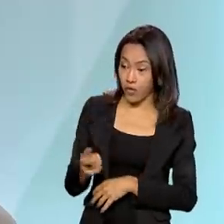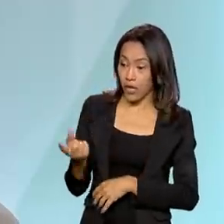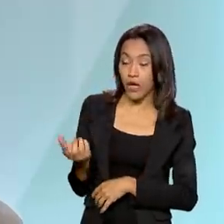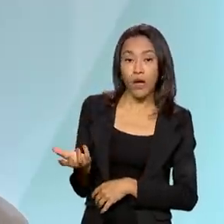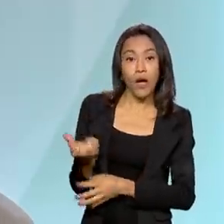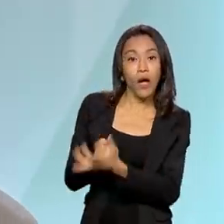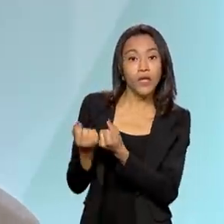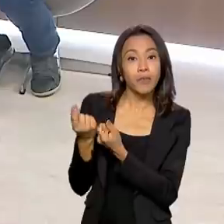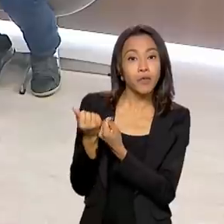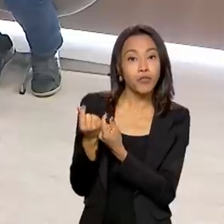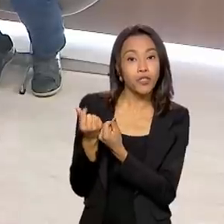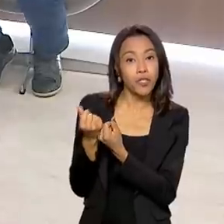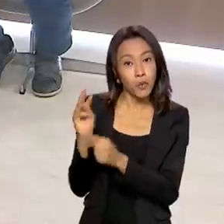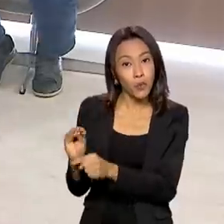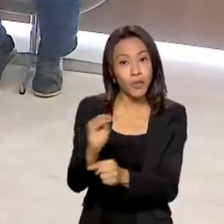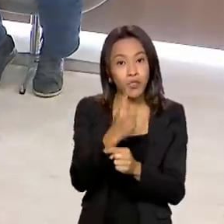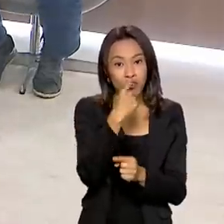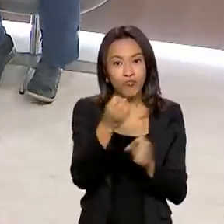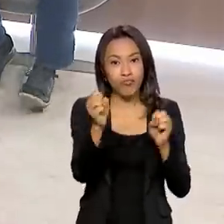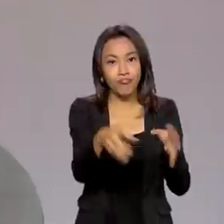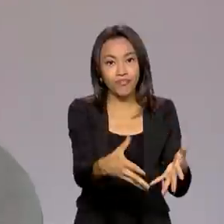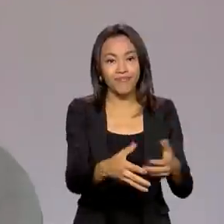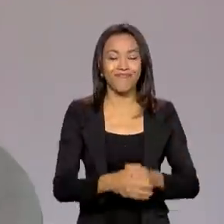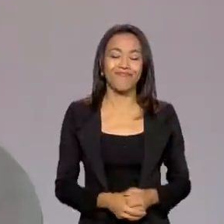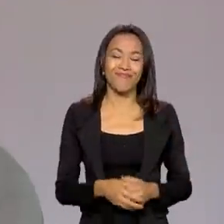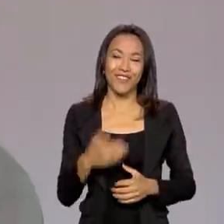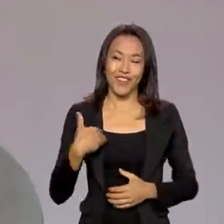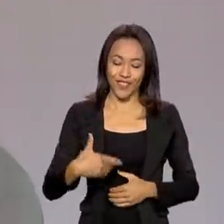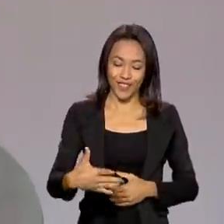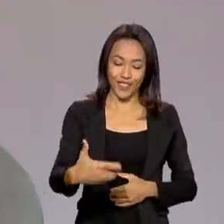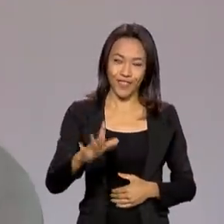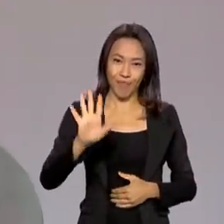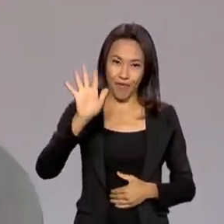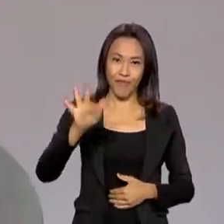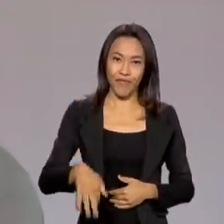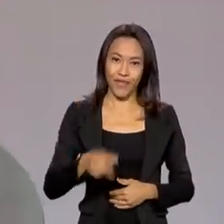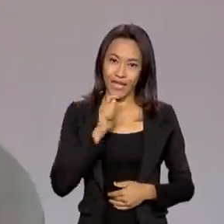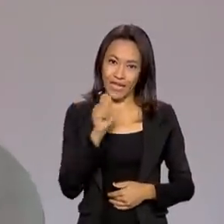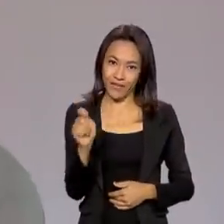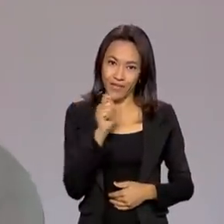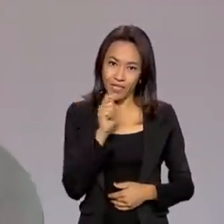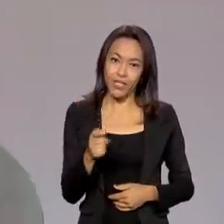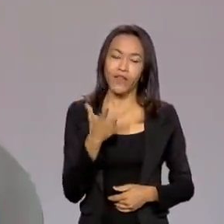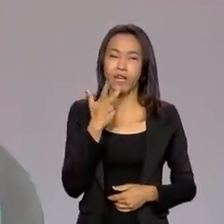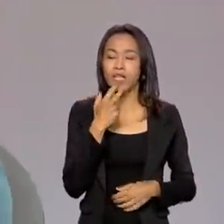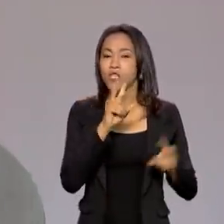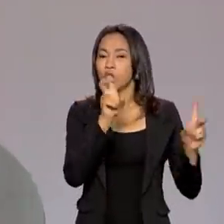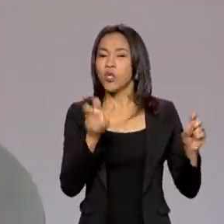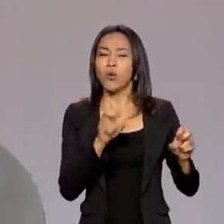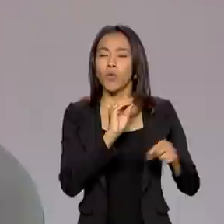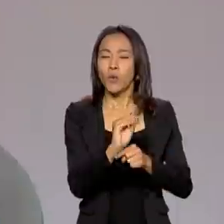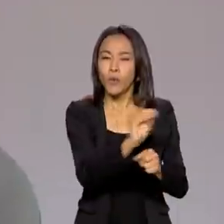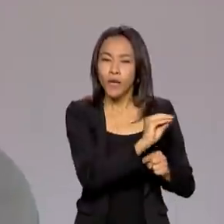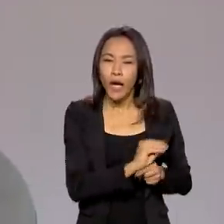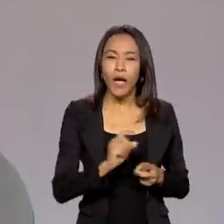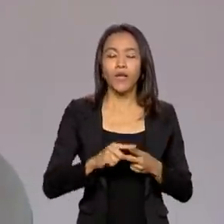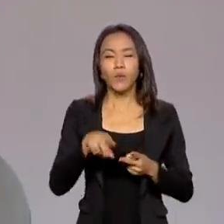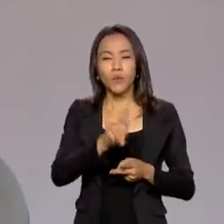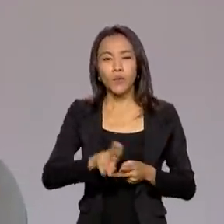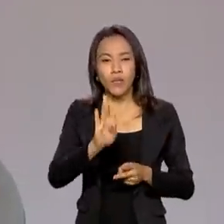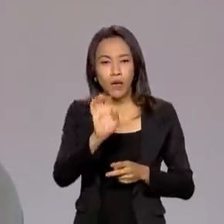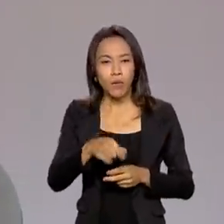cuidando de resíduo. Bacana. Ministro, já estamos seguindo aí para o final. A gente falou de preservação, de lidar com lixo, lidar com